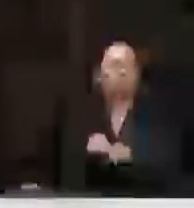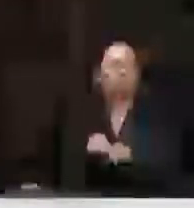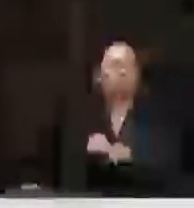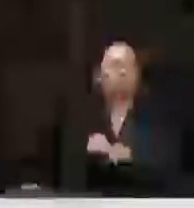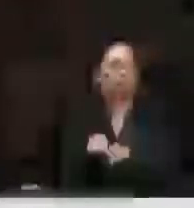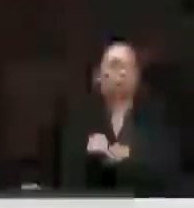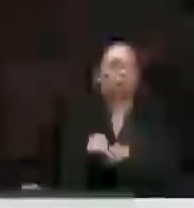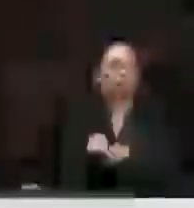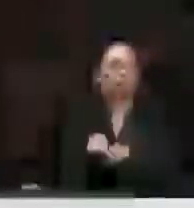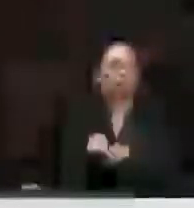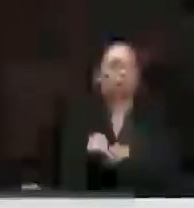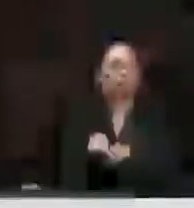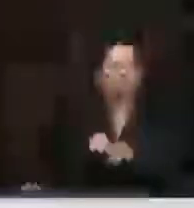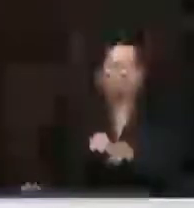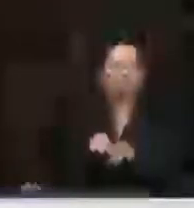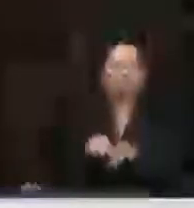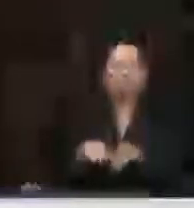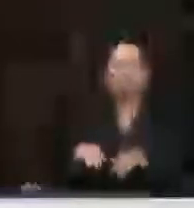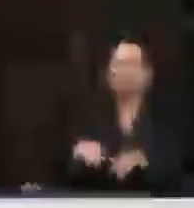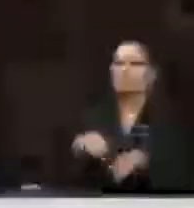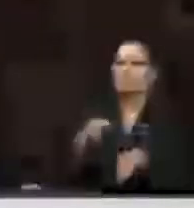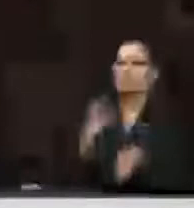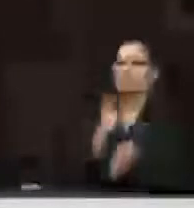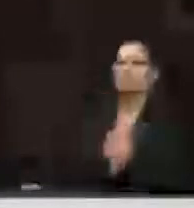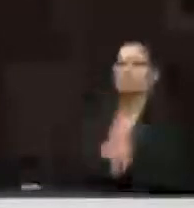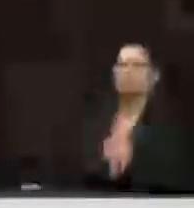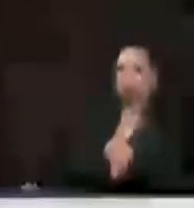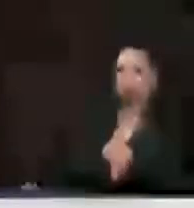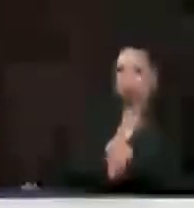Caó que na Assembleia Nacional Constituinte